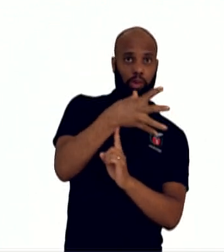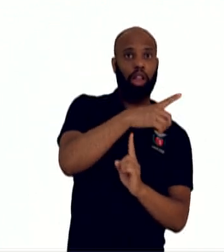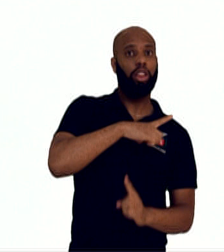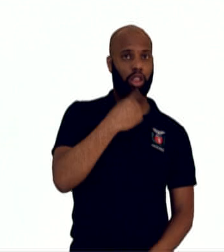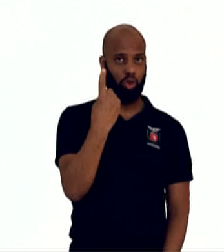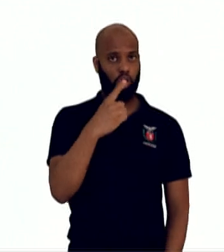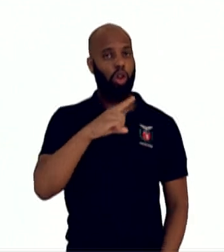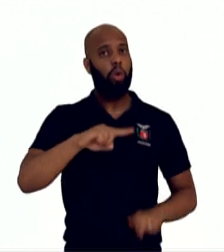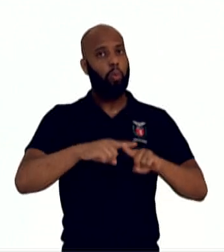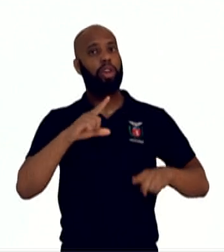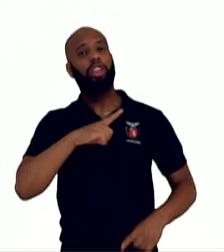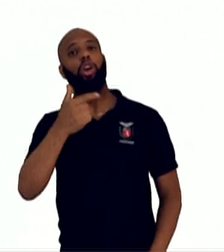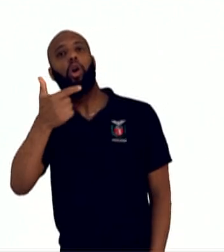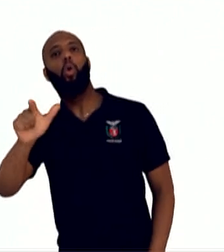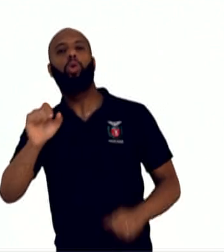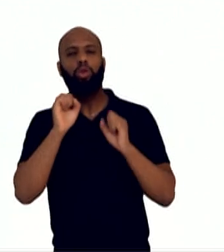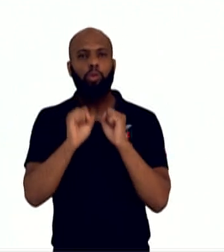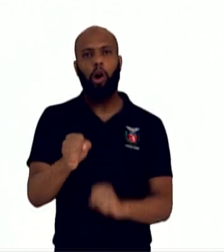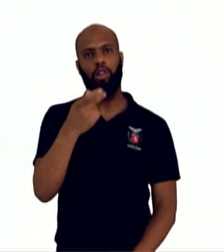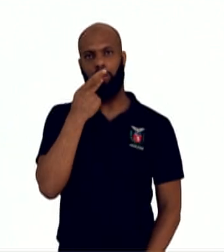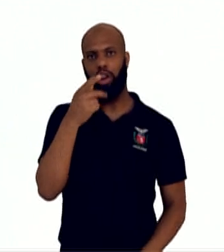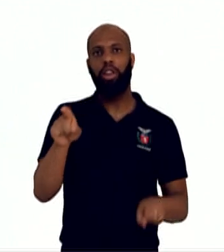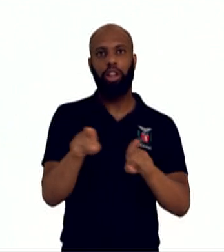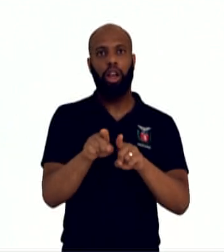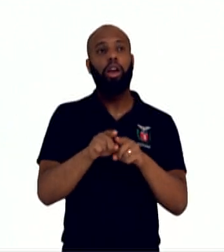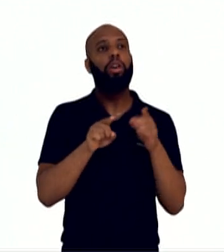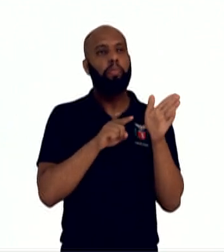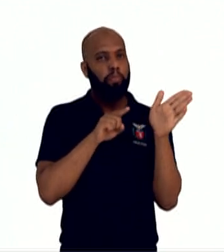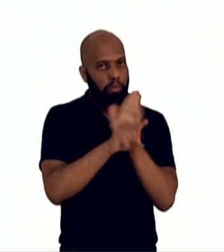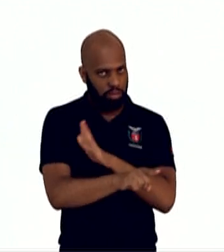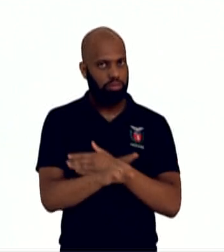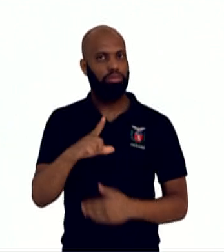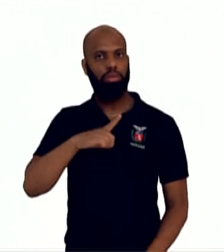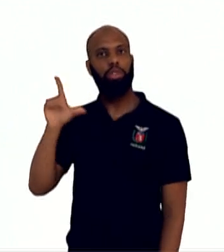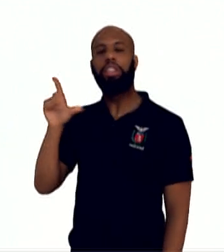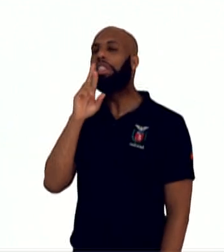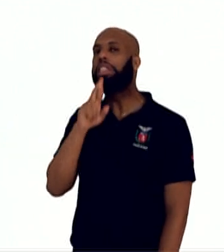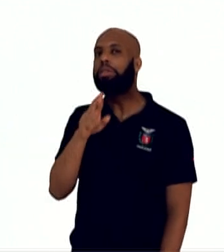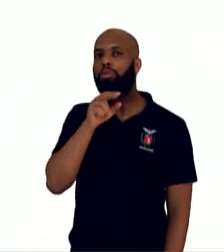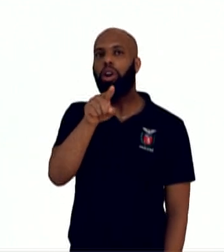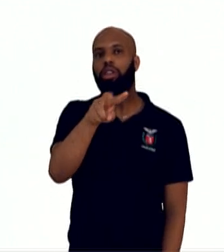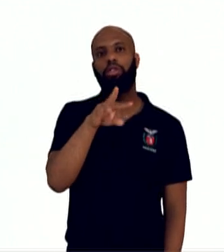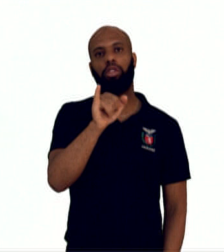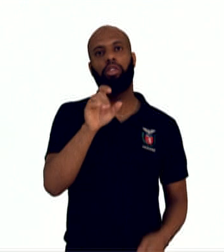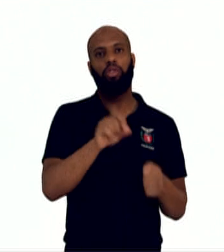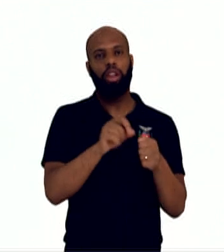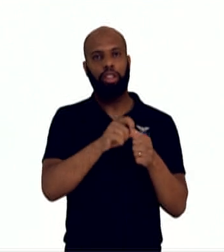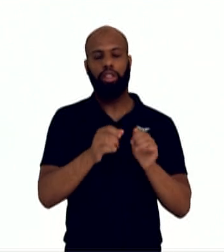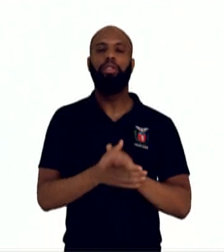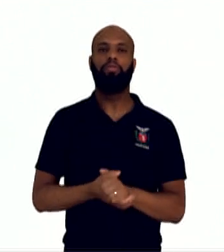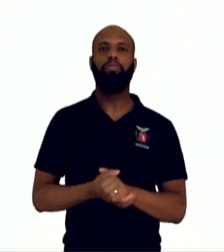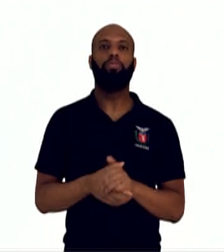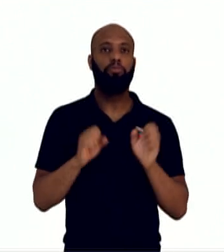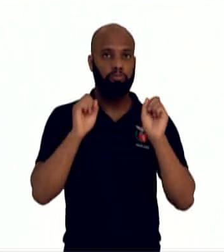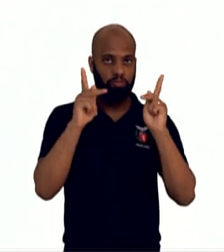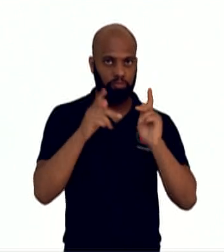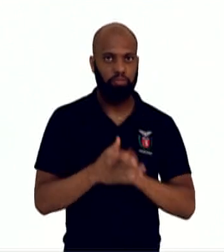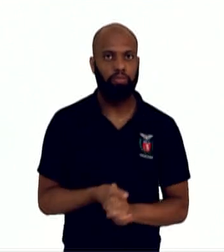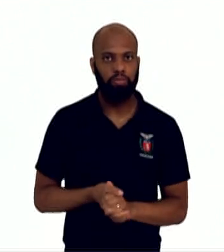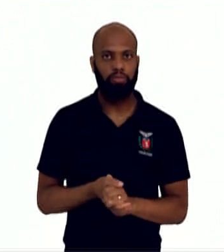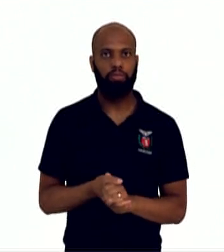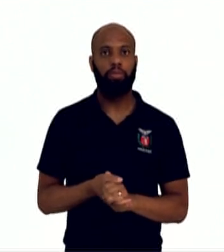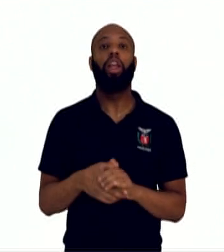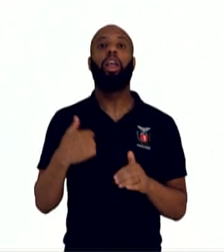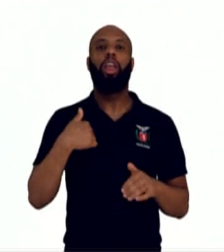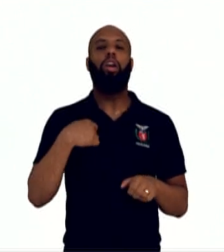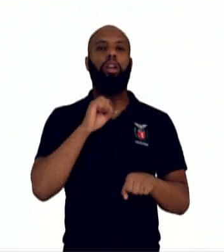existem outros que vocês podem citar aí nesta pergunta, nessa resposta que vocês vão fazer a esta pergunta, certo? Eu